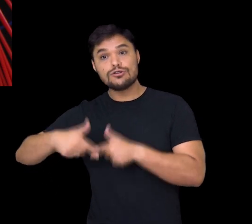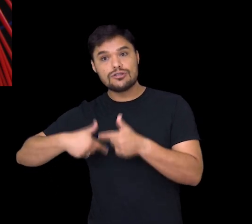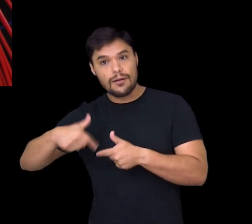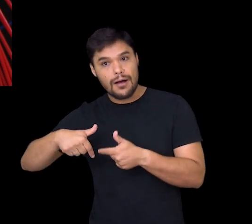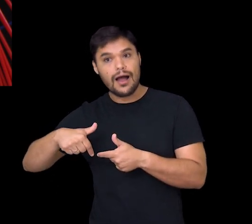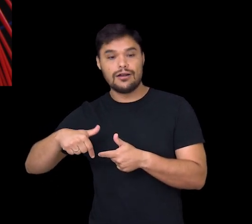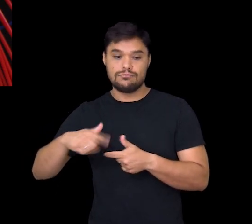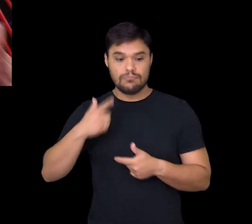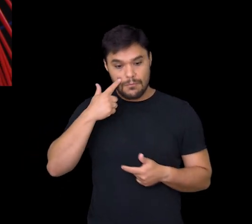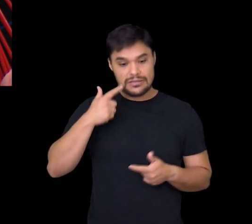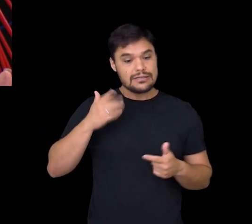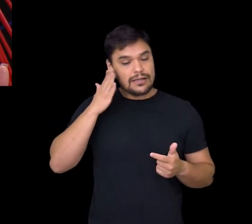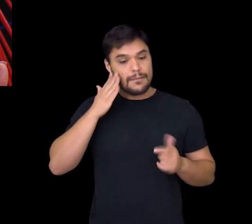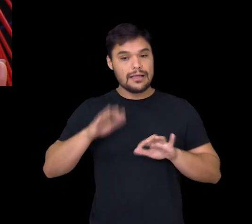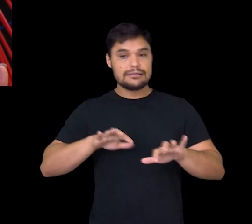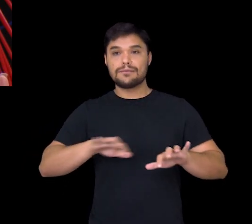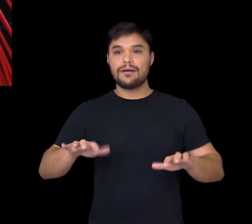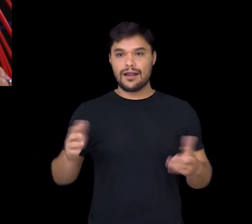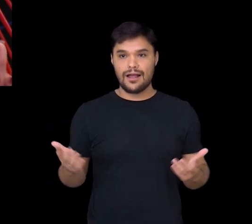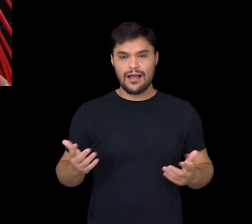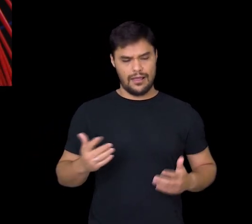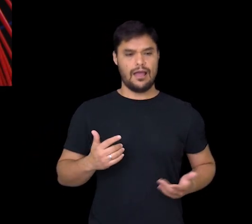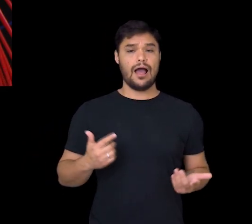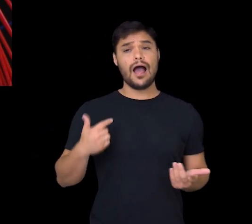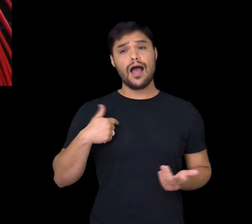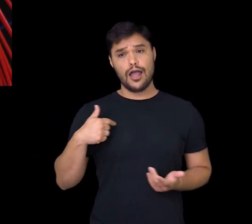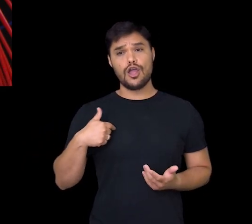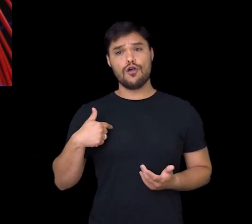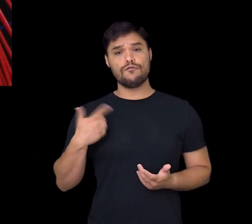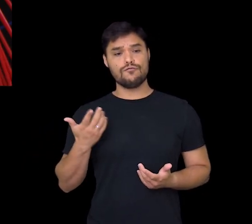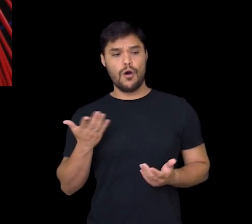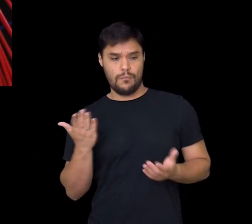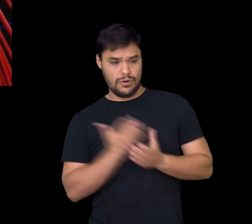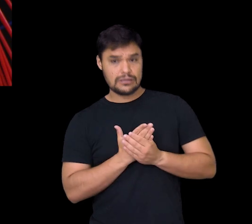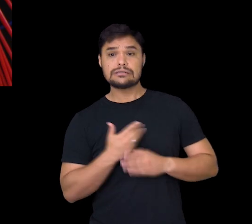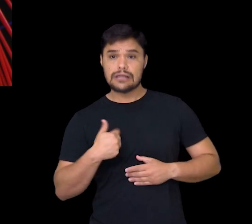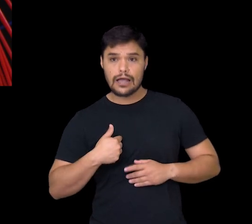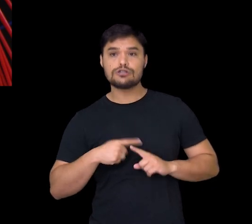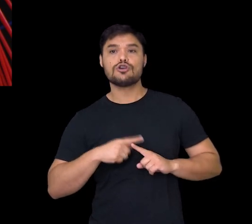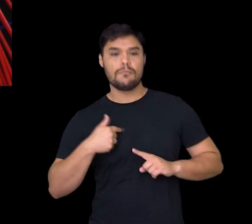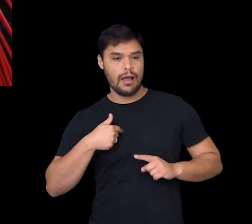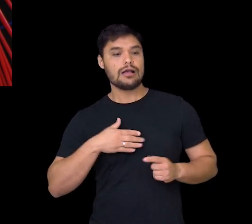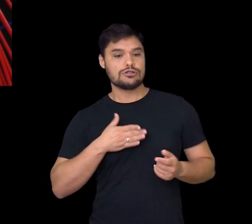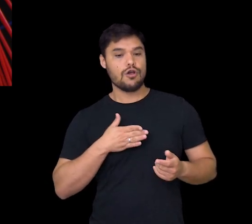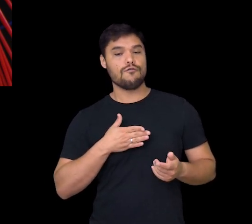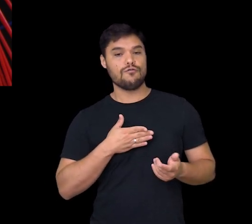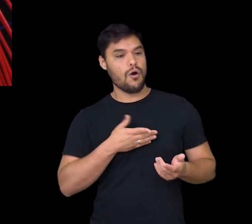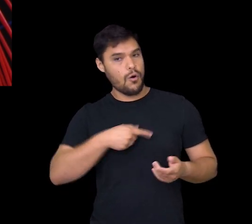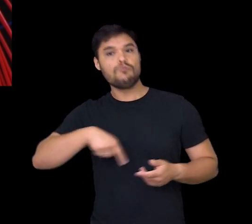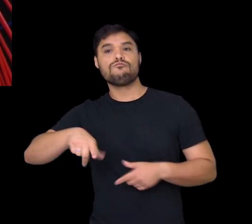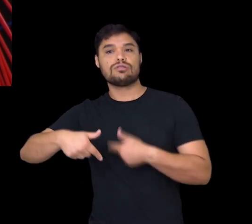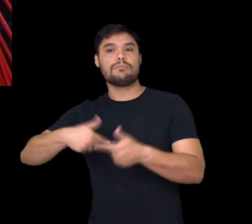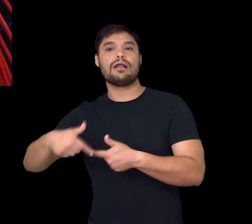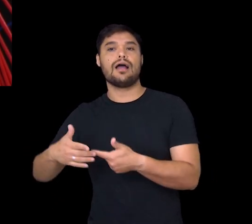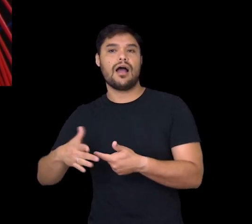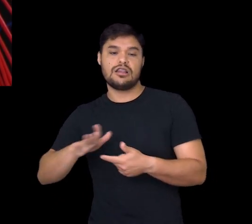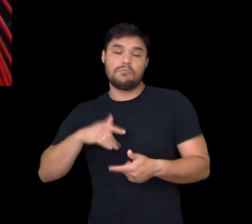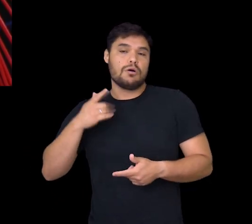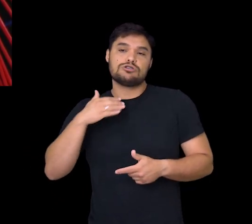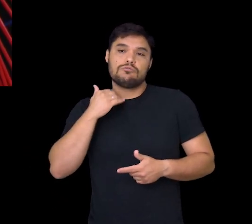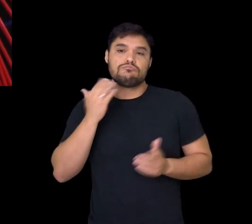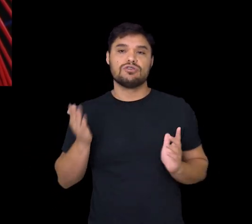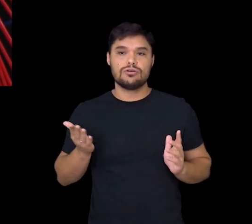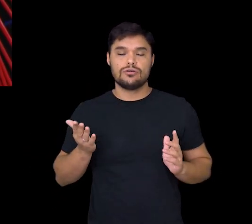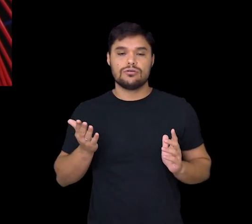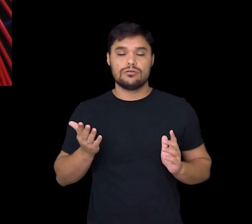do mandato. Porque aqui é aquela pessoa que diz assim, eu vou responder processo, mas eu vou ganhar, eu vou ocupar aquela cadeira e depois eu me